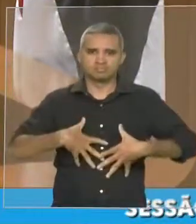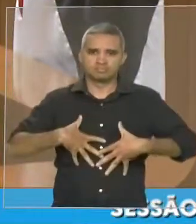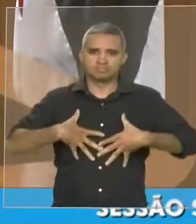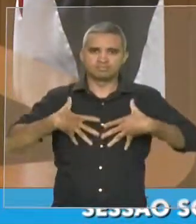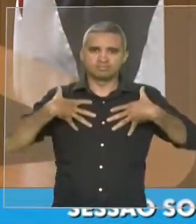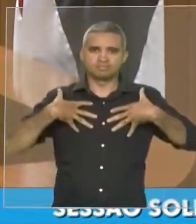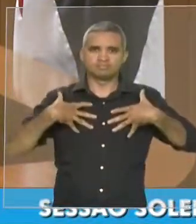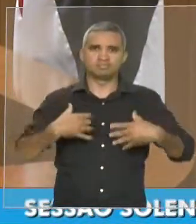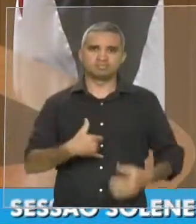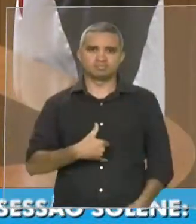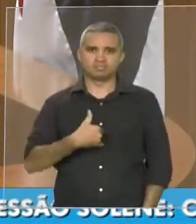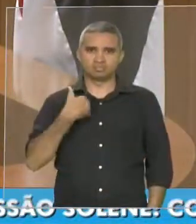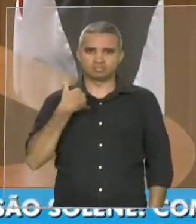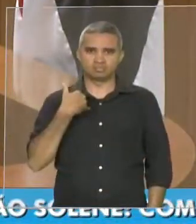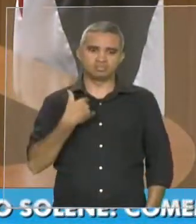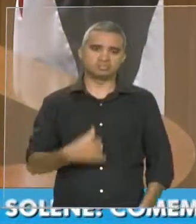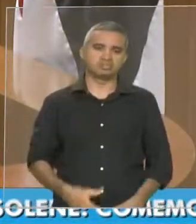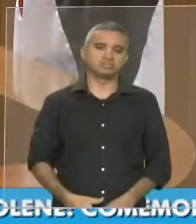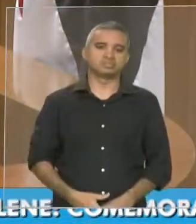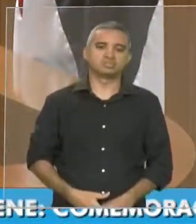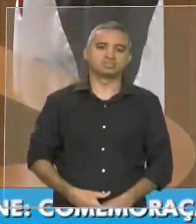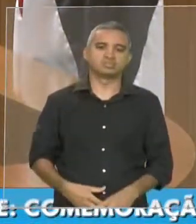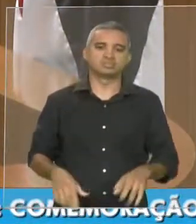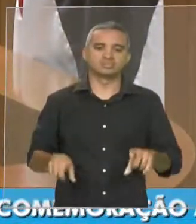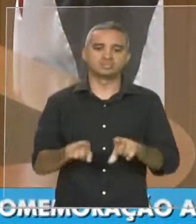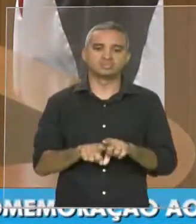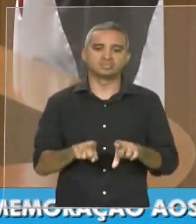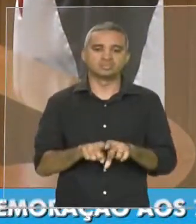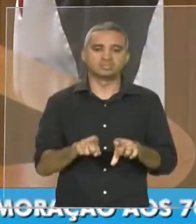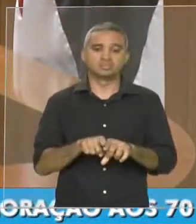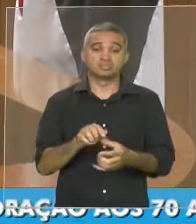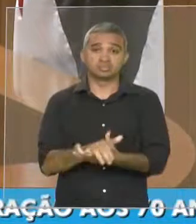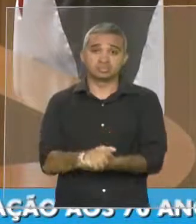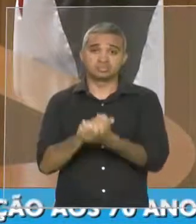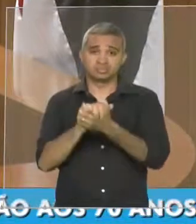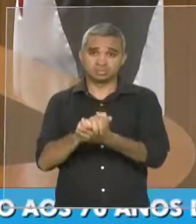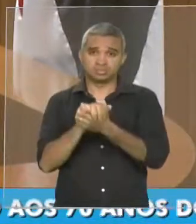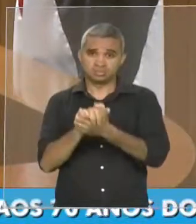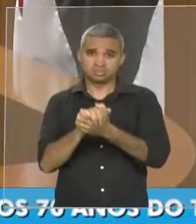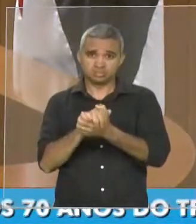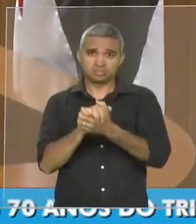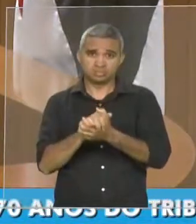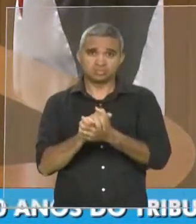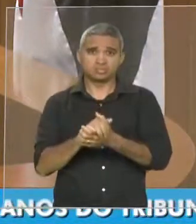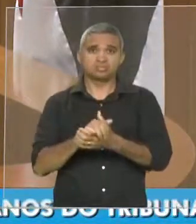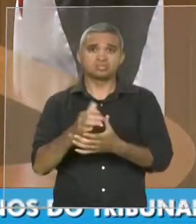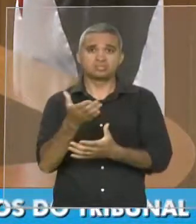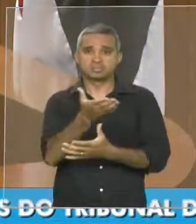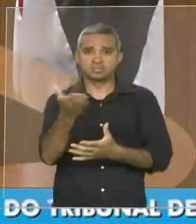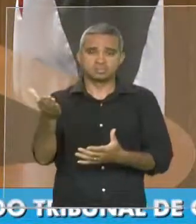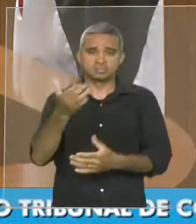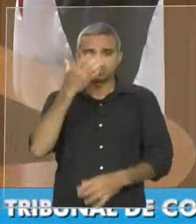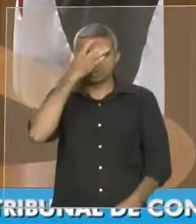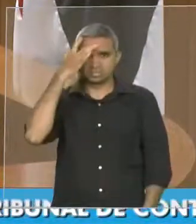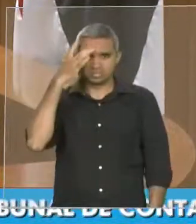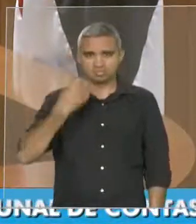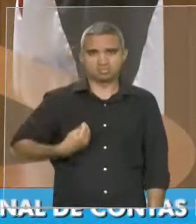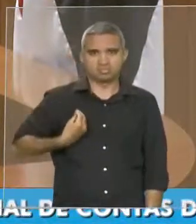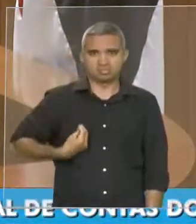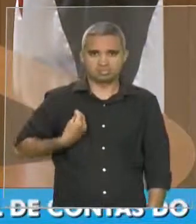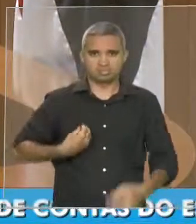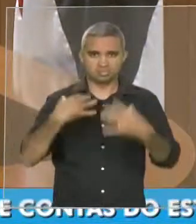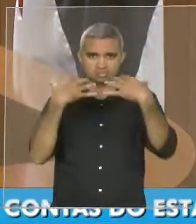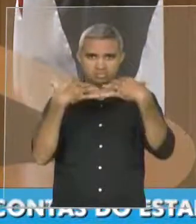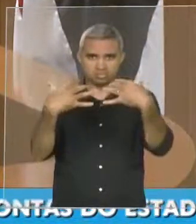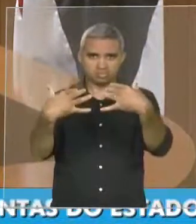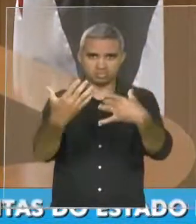orgulha. E quero cumprimentar as demais autoridades presentes,